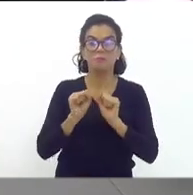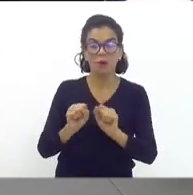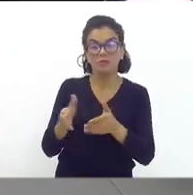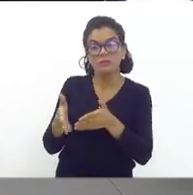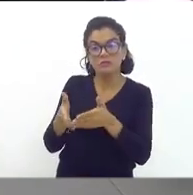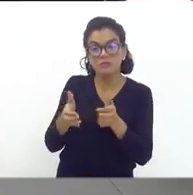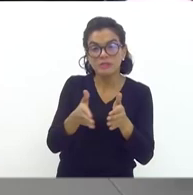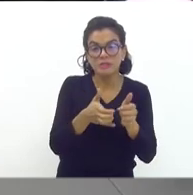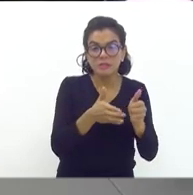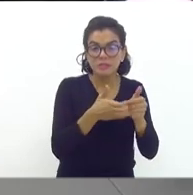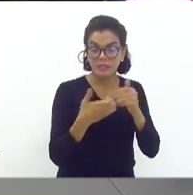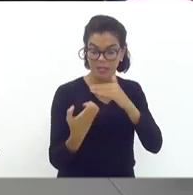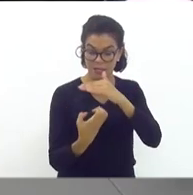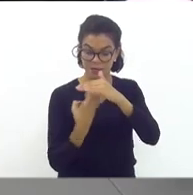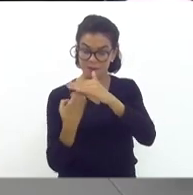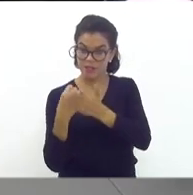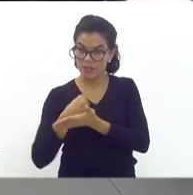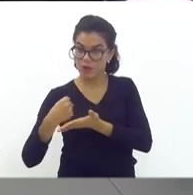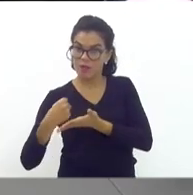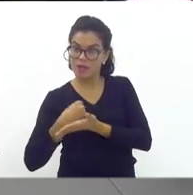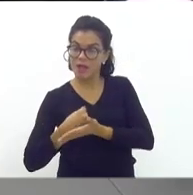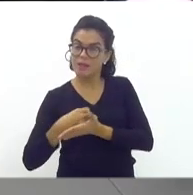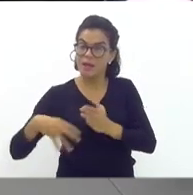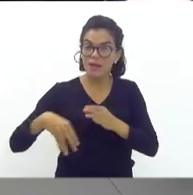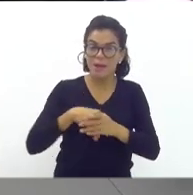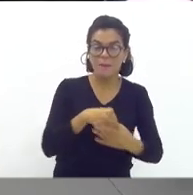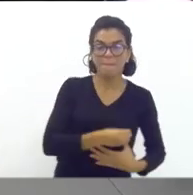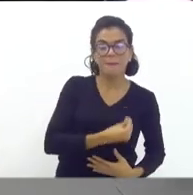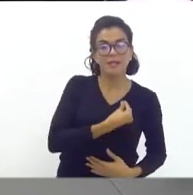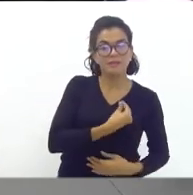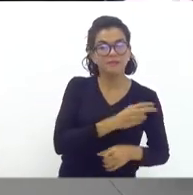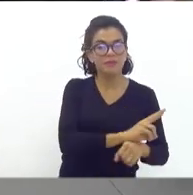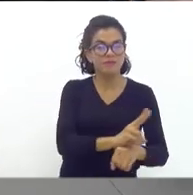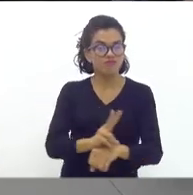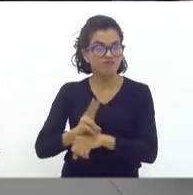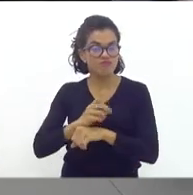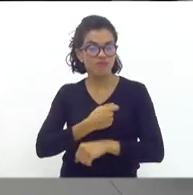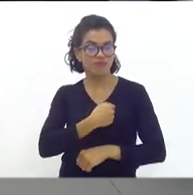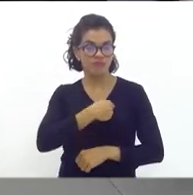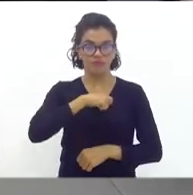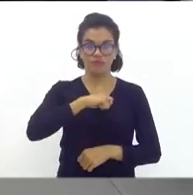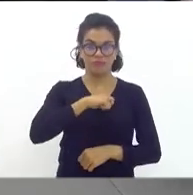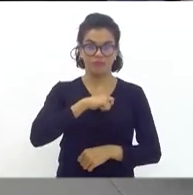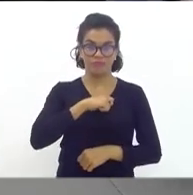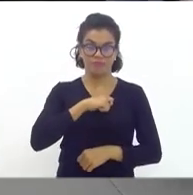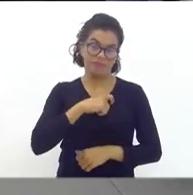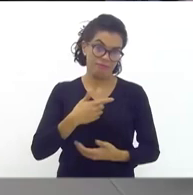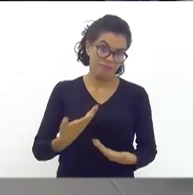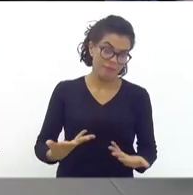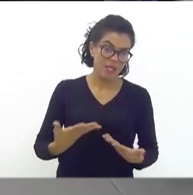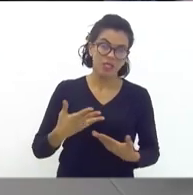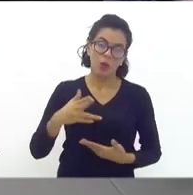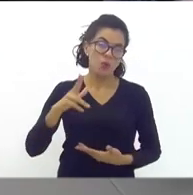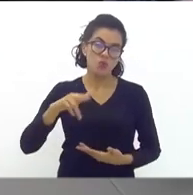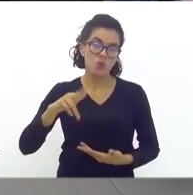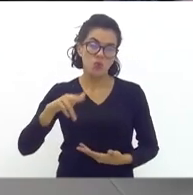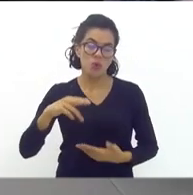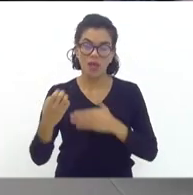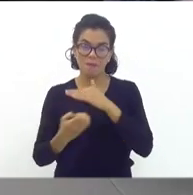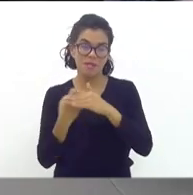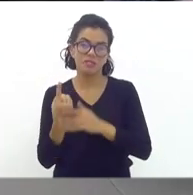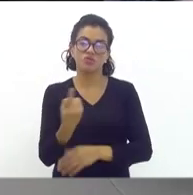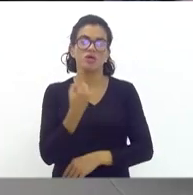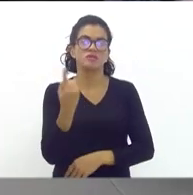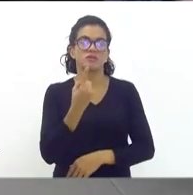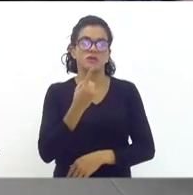que a concessionária participe de alguma fiscalização que entenda necessário então é jamais a gente vai fazer sozinho